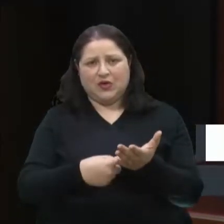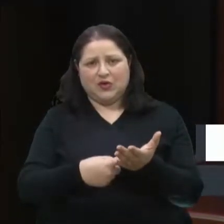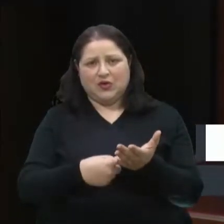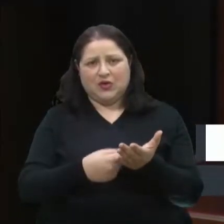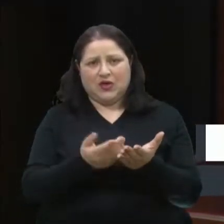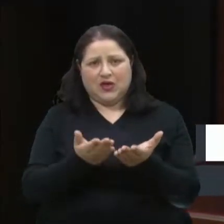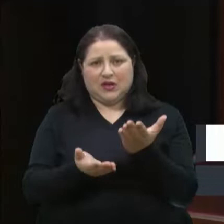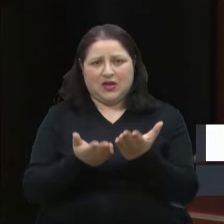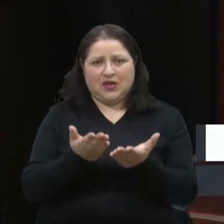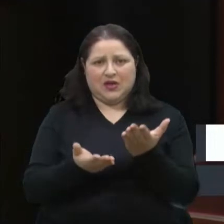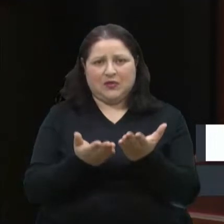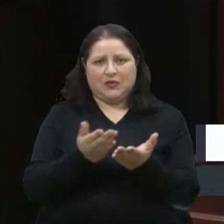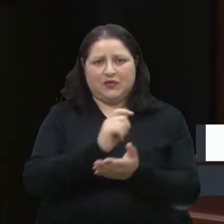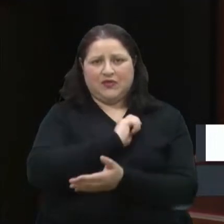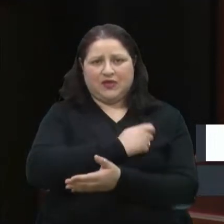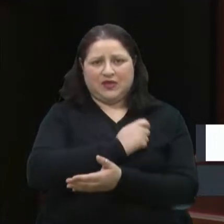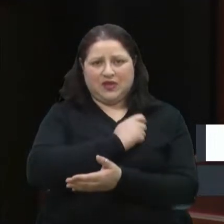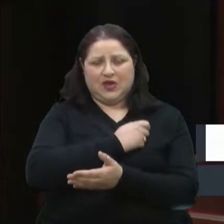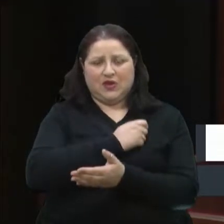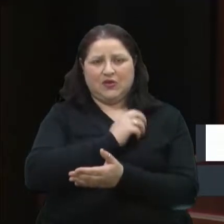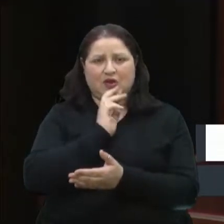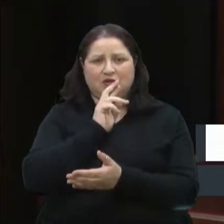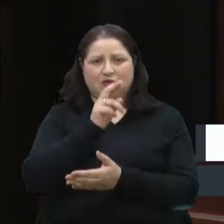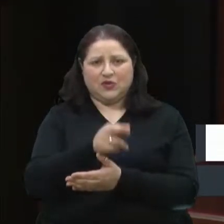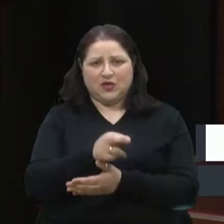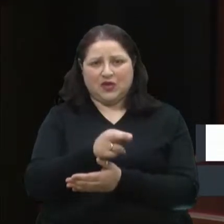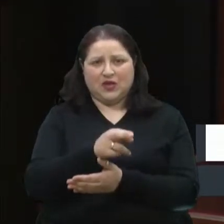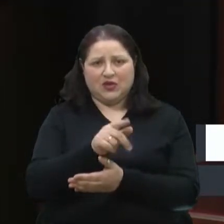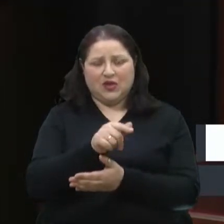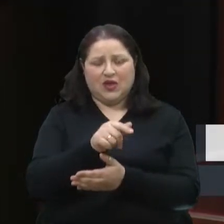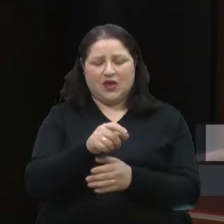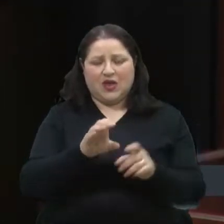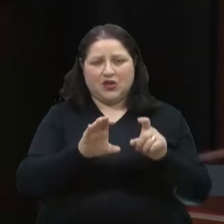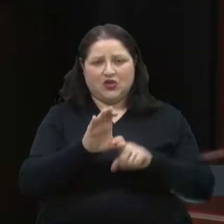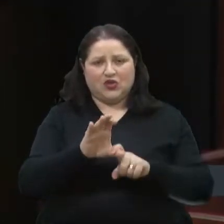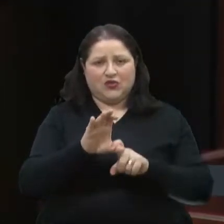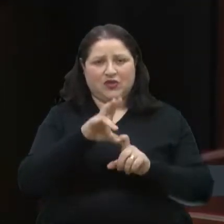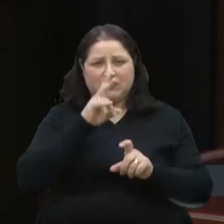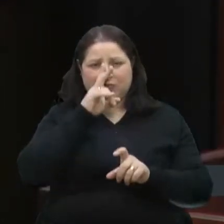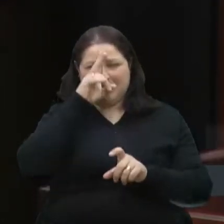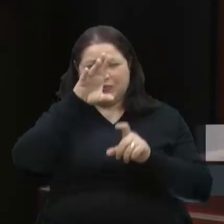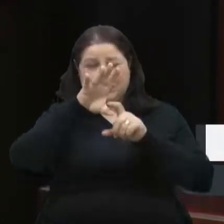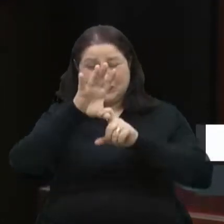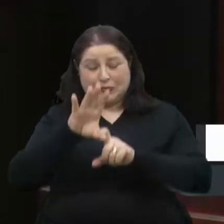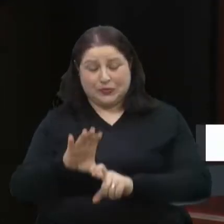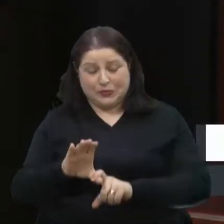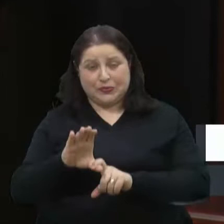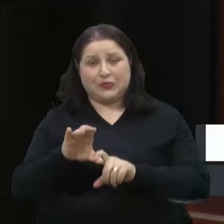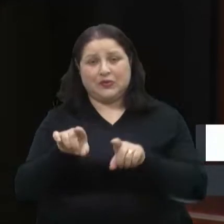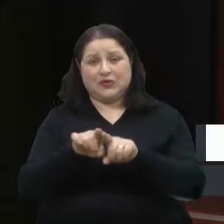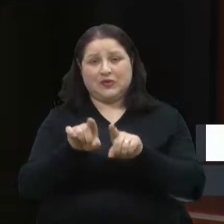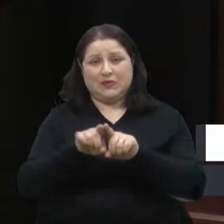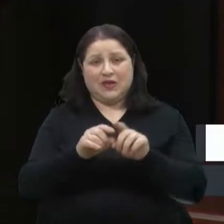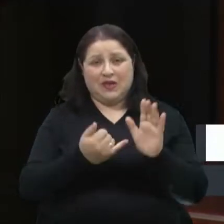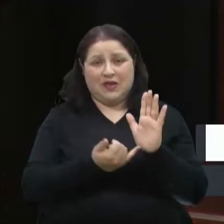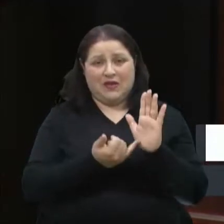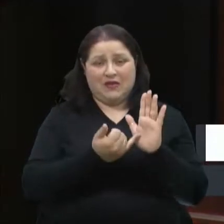dívida, inflação e desvalorização da nossa moeda. Esse é o governo do